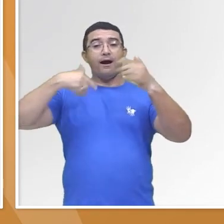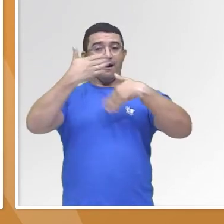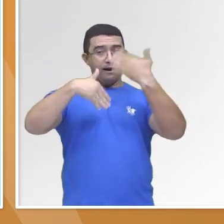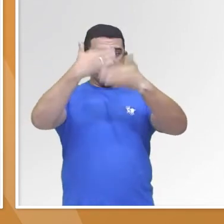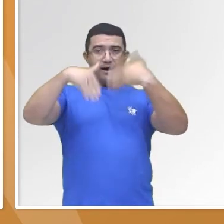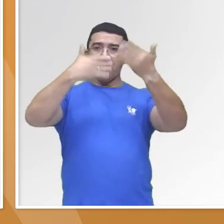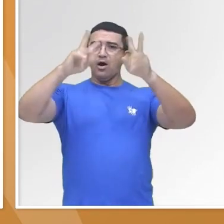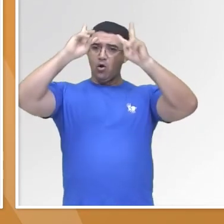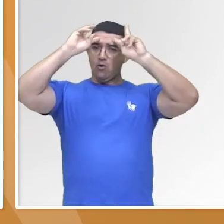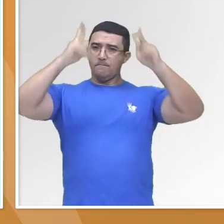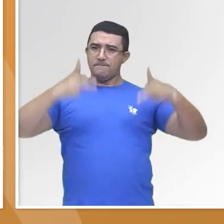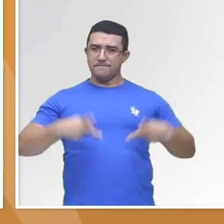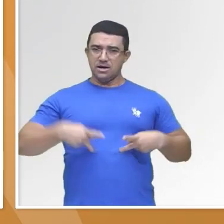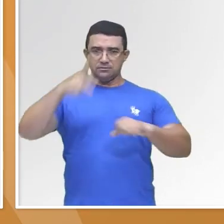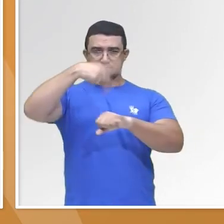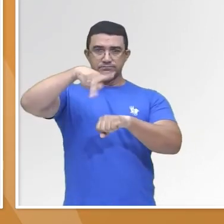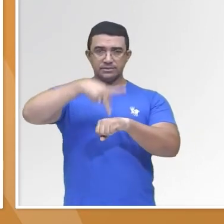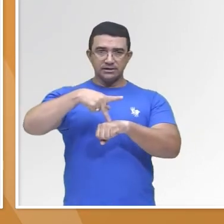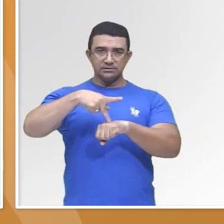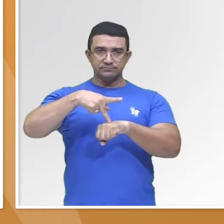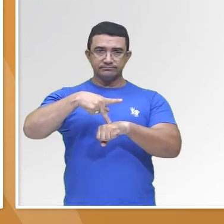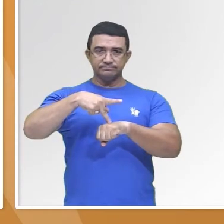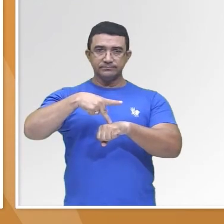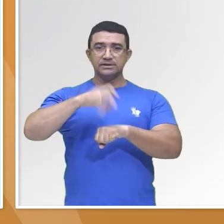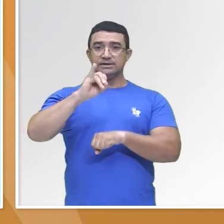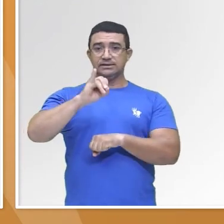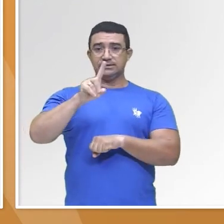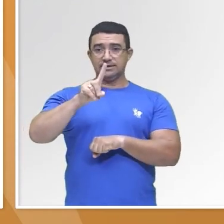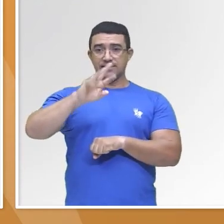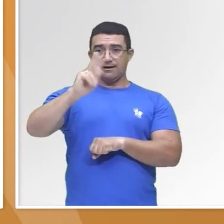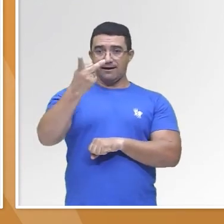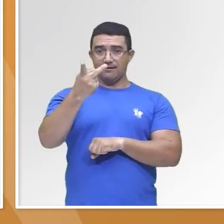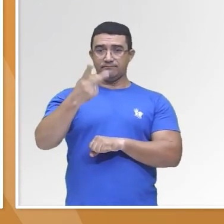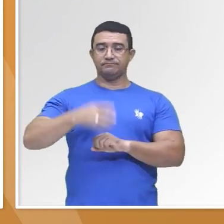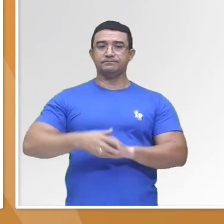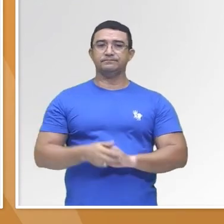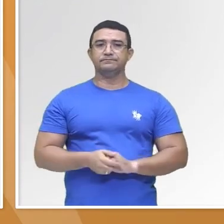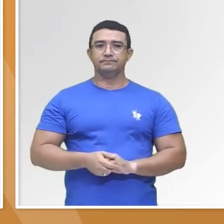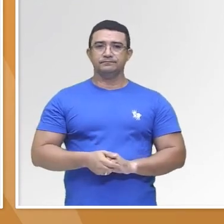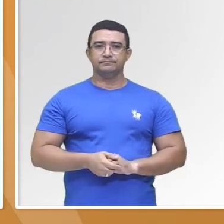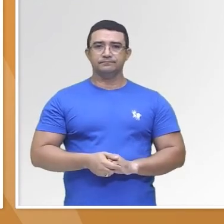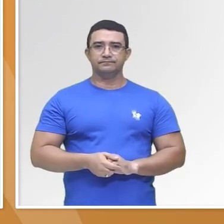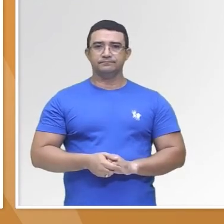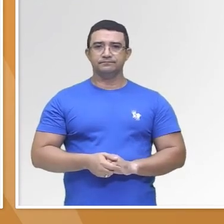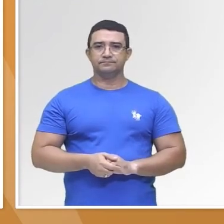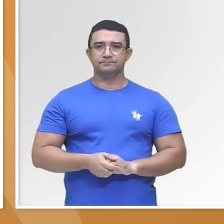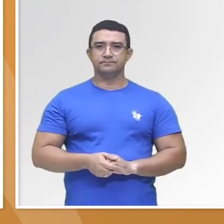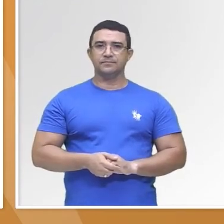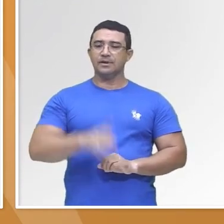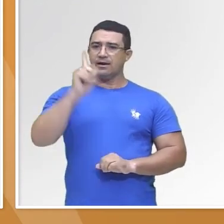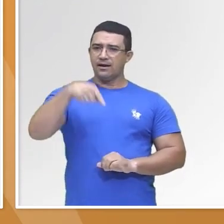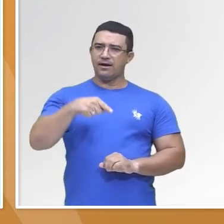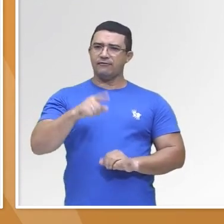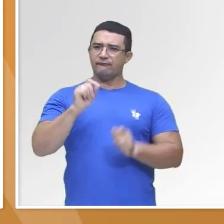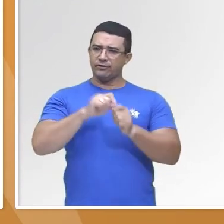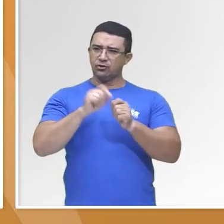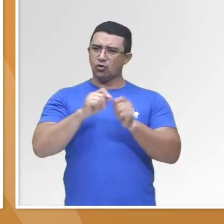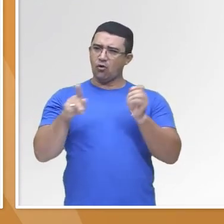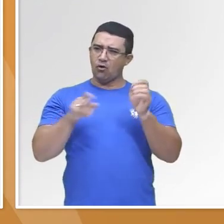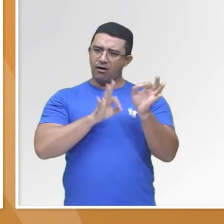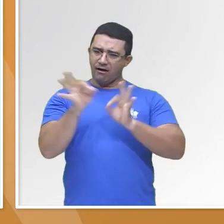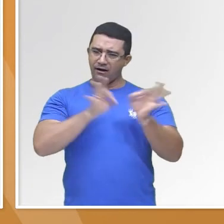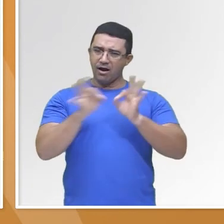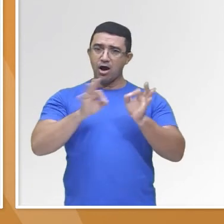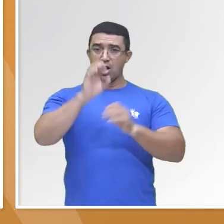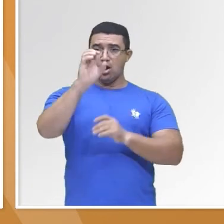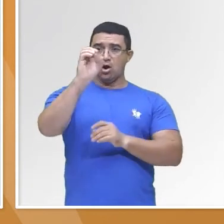dos Países, o IDH, né? O IDH é um índice criado pela ONU que leva em